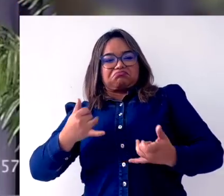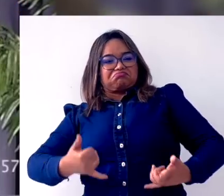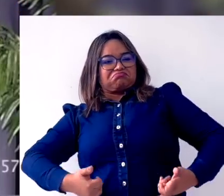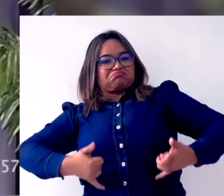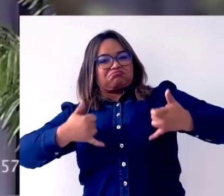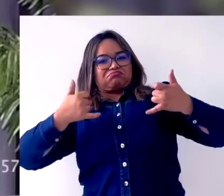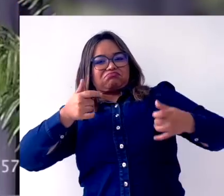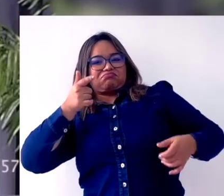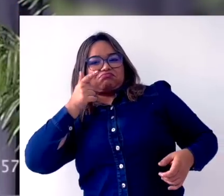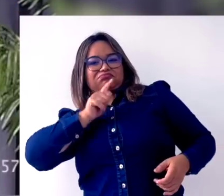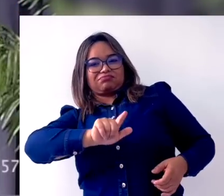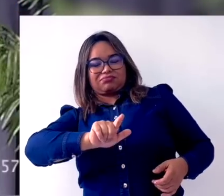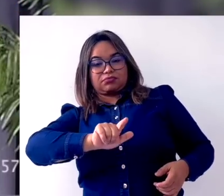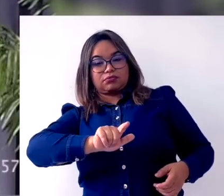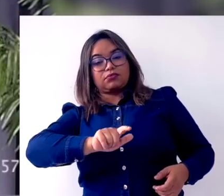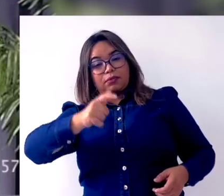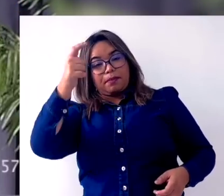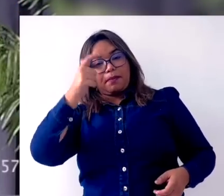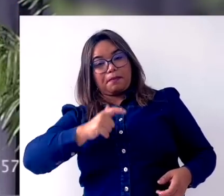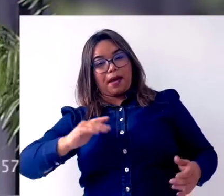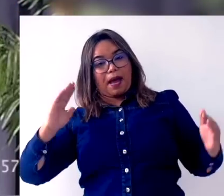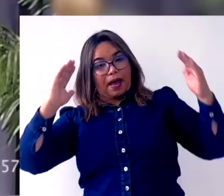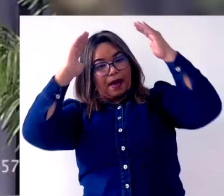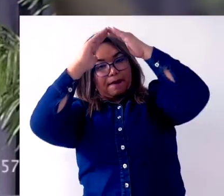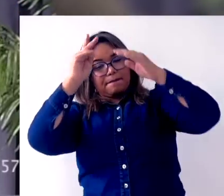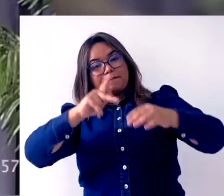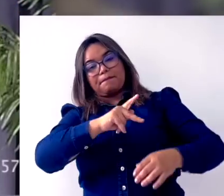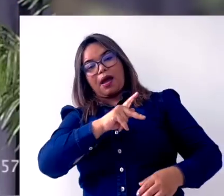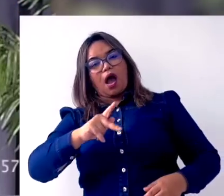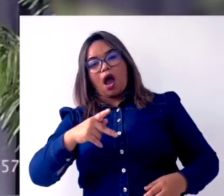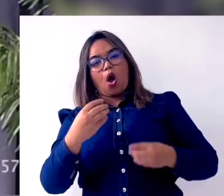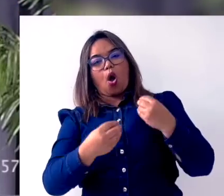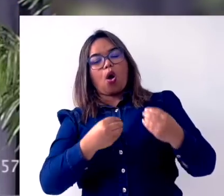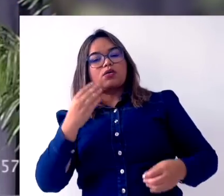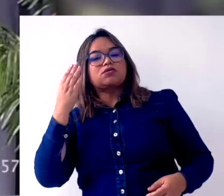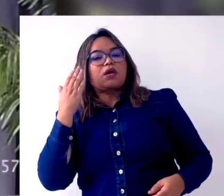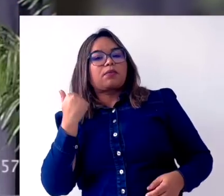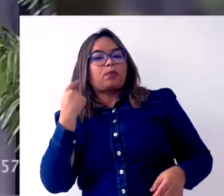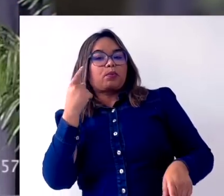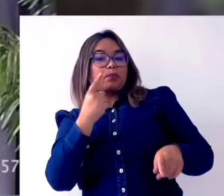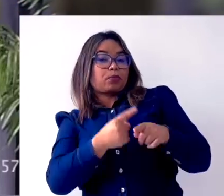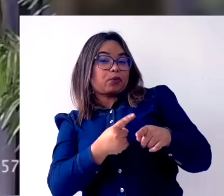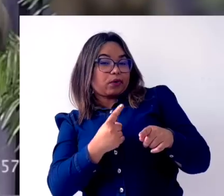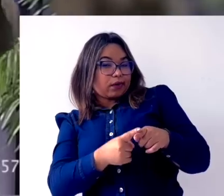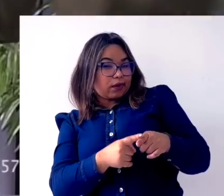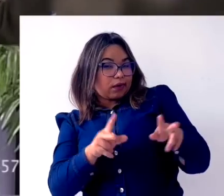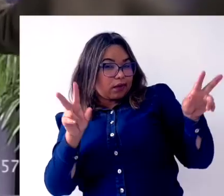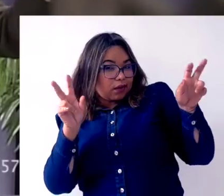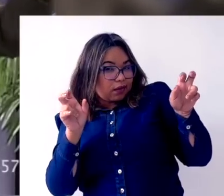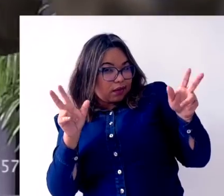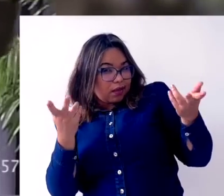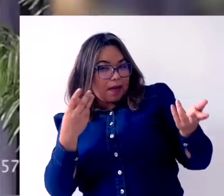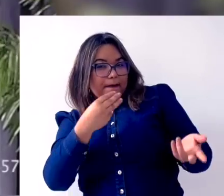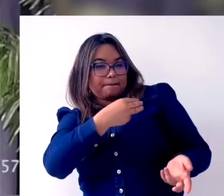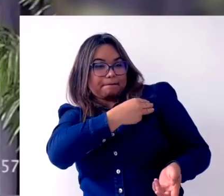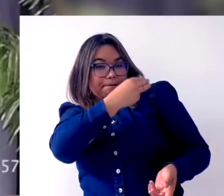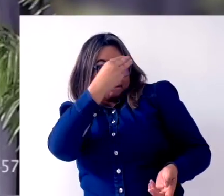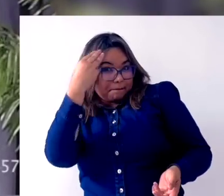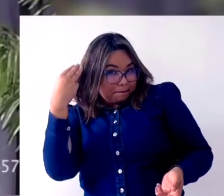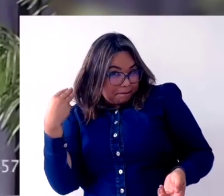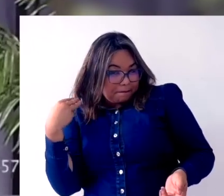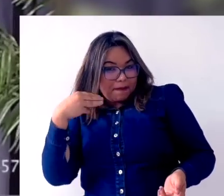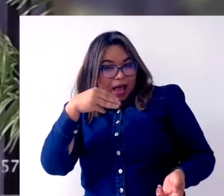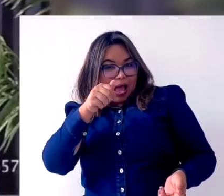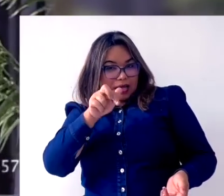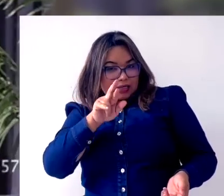O Papa recebeu crédito por isso. Como é que nós sabemos? Porque Maria, supostamente em Fátima, já tinha dito